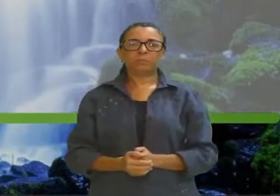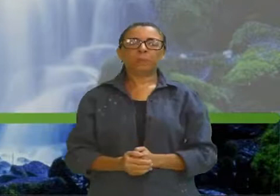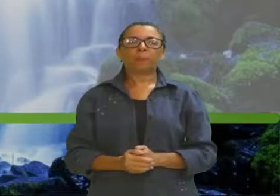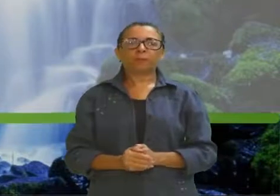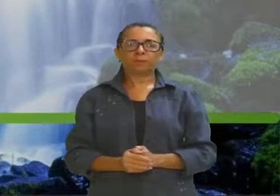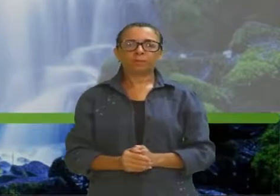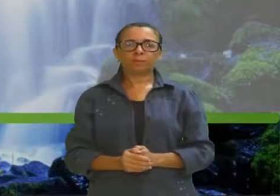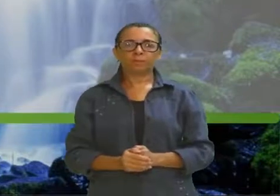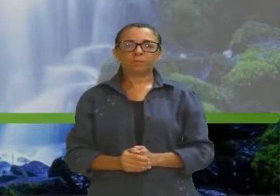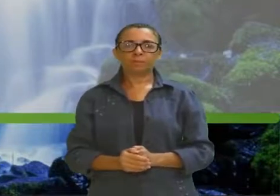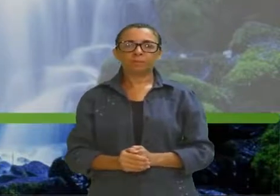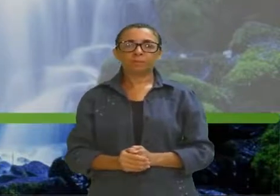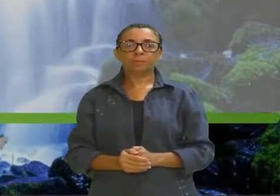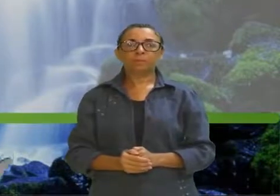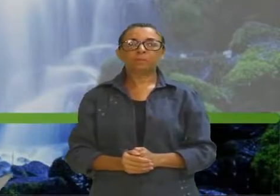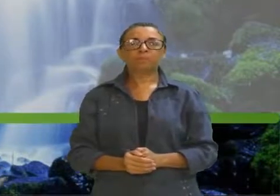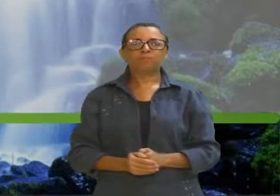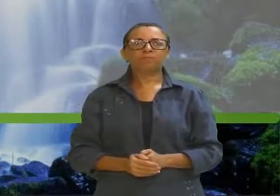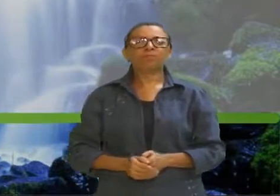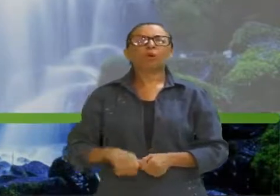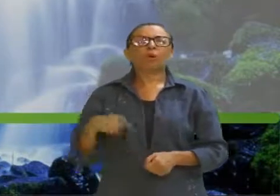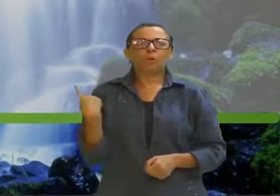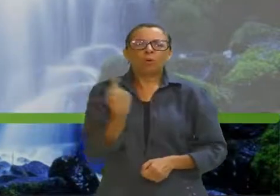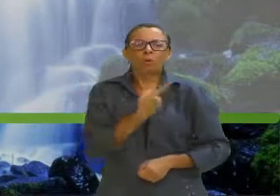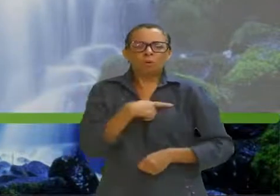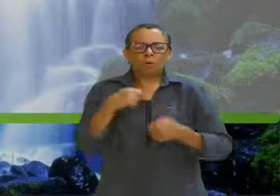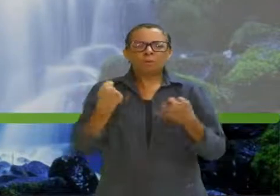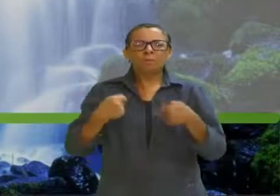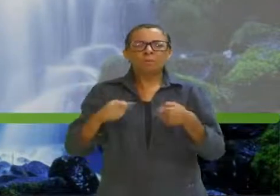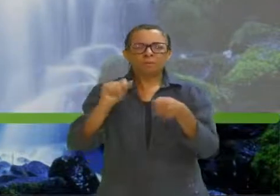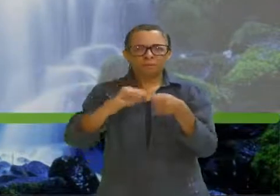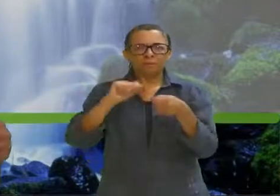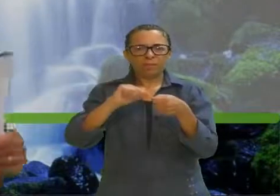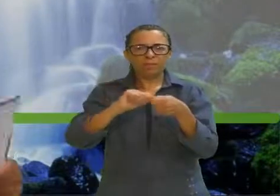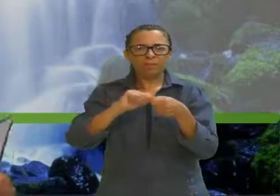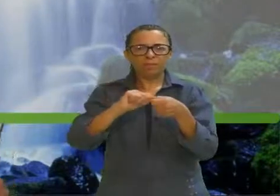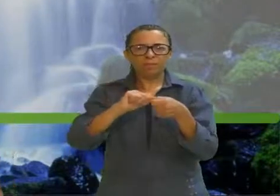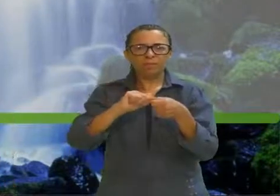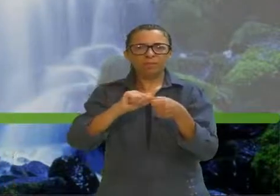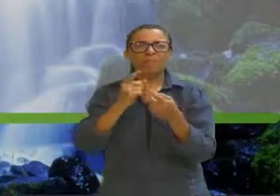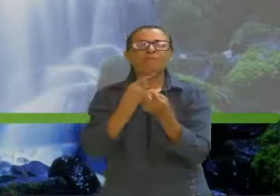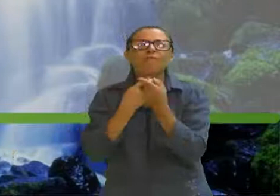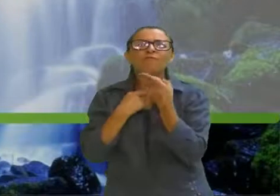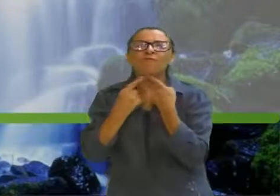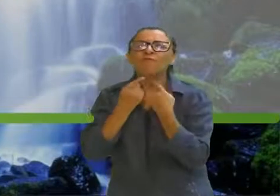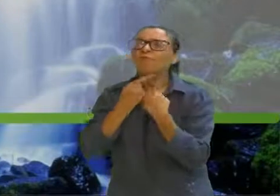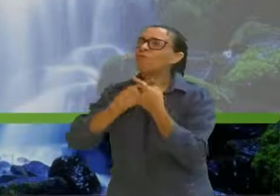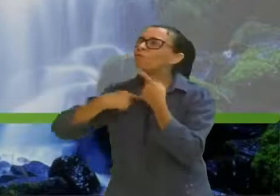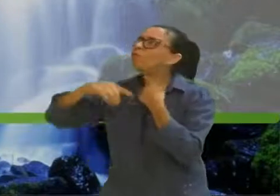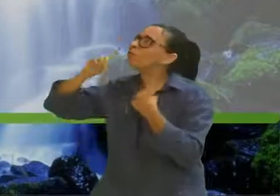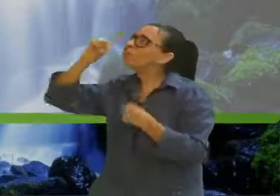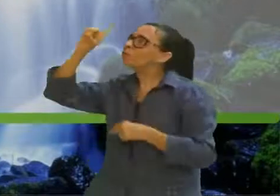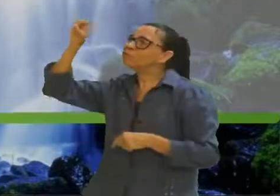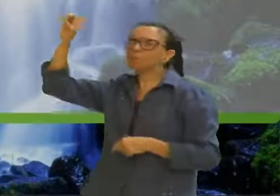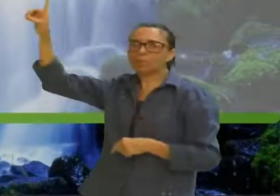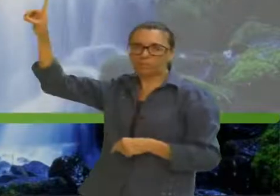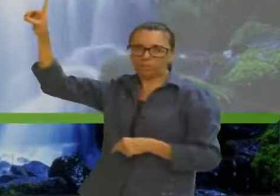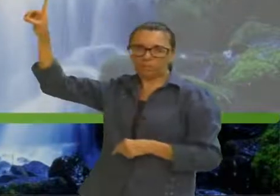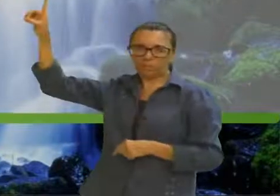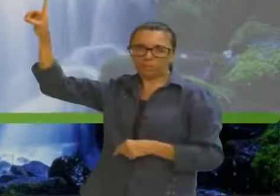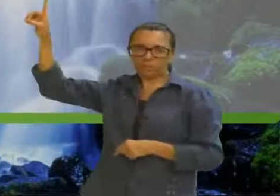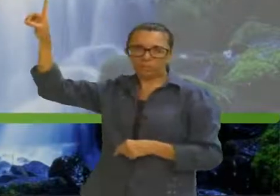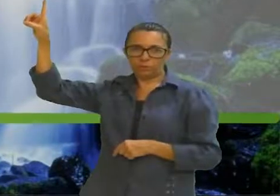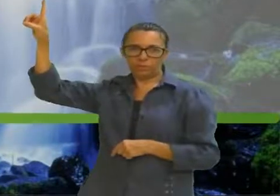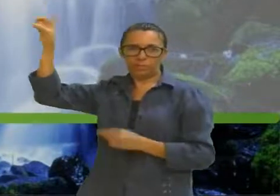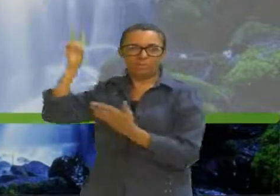a vontade de Deus. Todo ser humano aqui está a quem? Então, nós precisamos